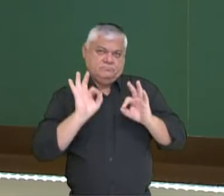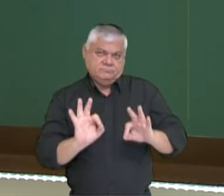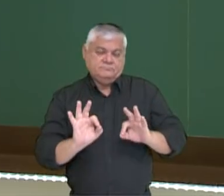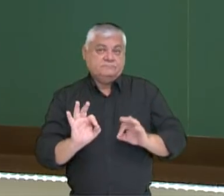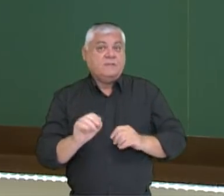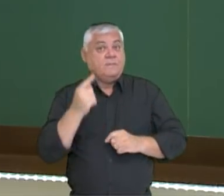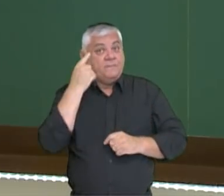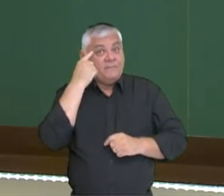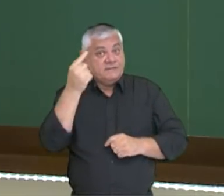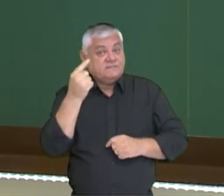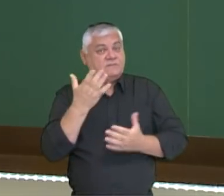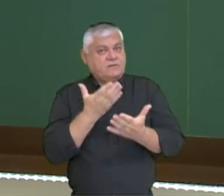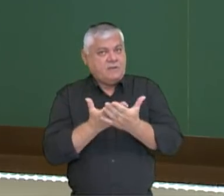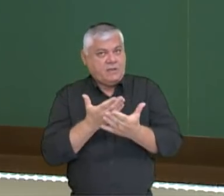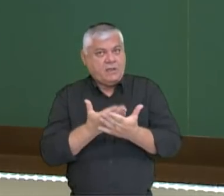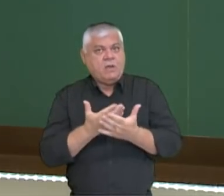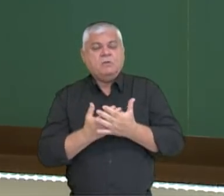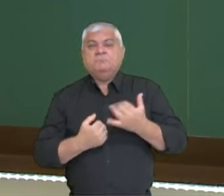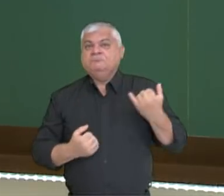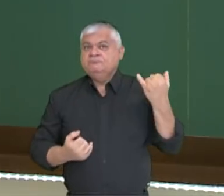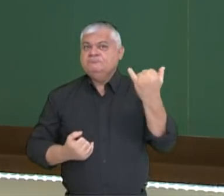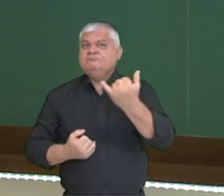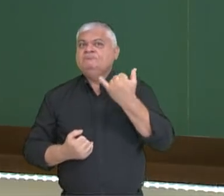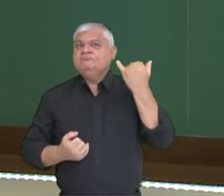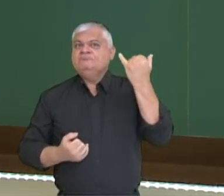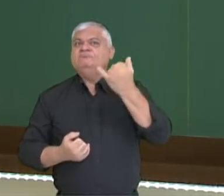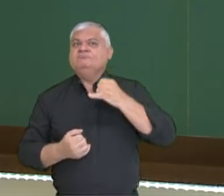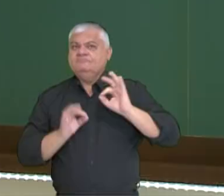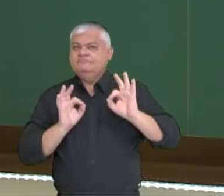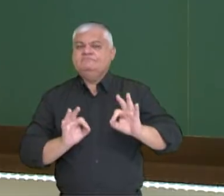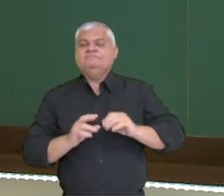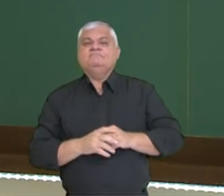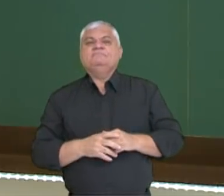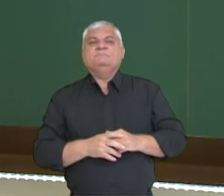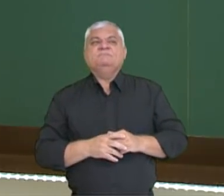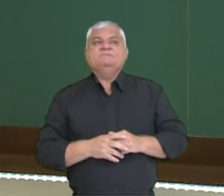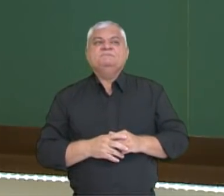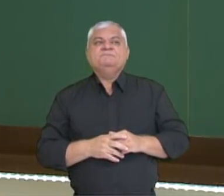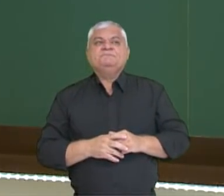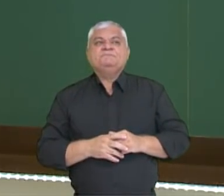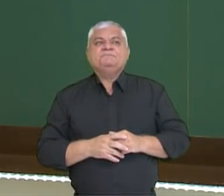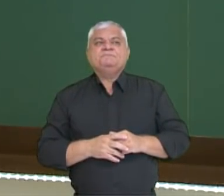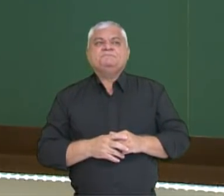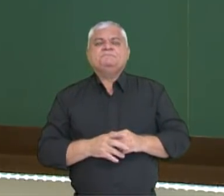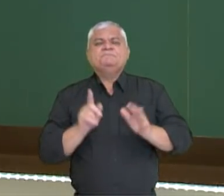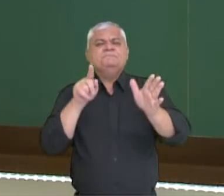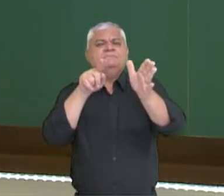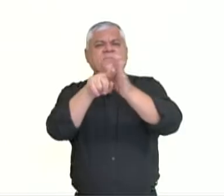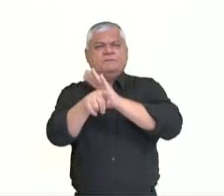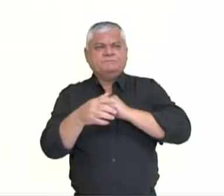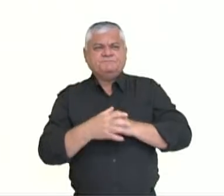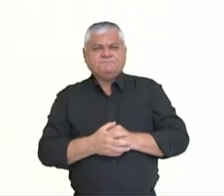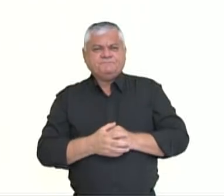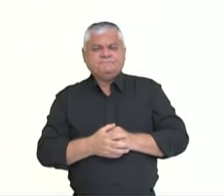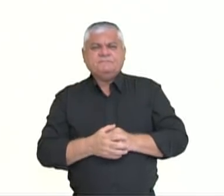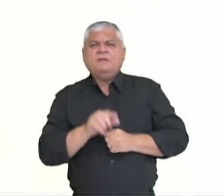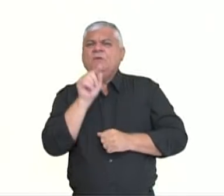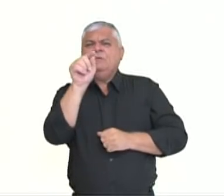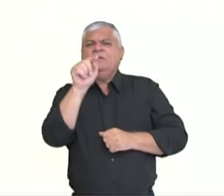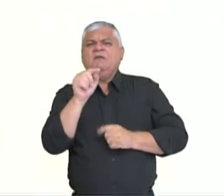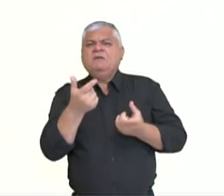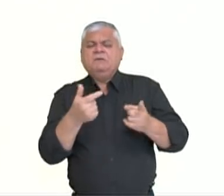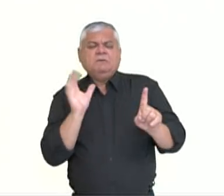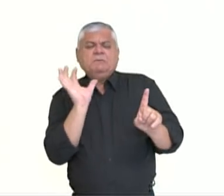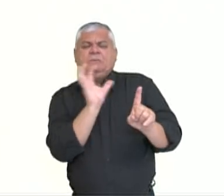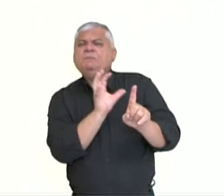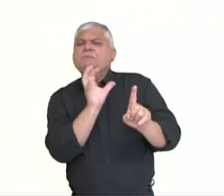pensando nisso, uma aula bem importante, certo? E aí, para começar, perguntinha: você sabe quais